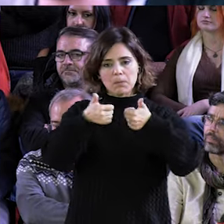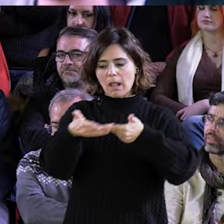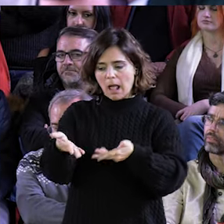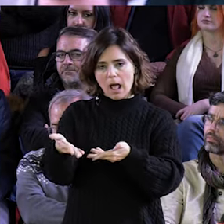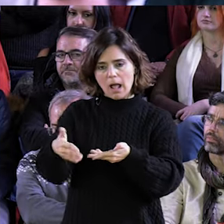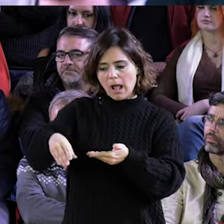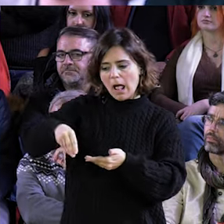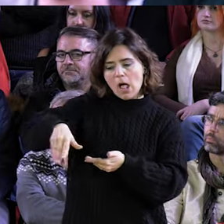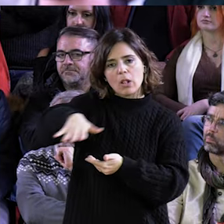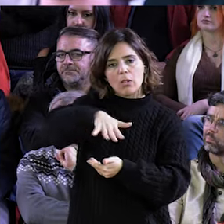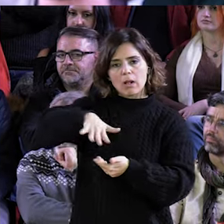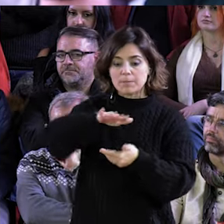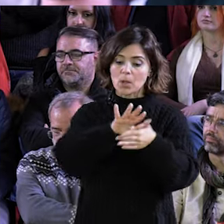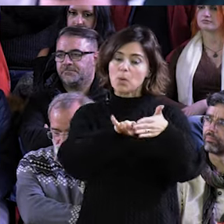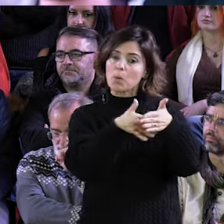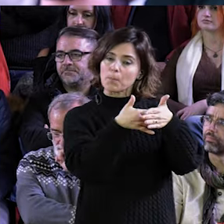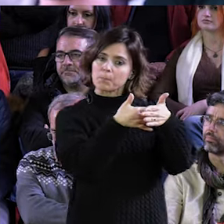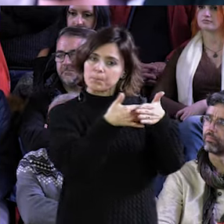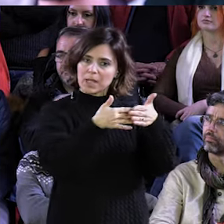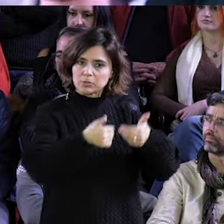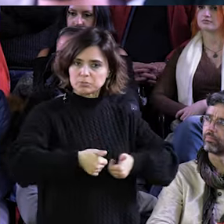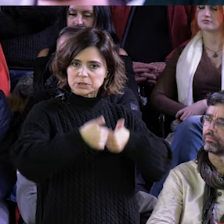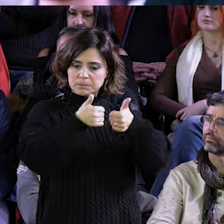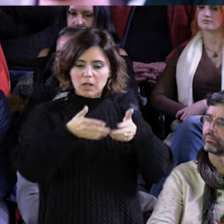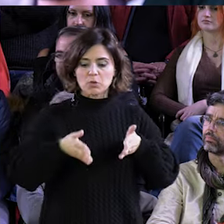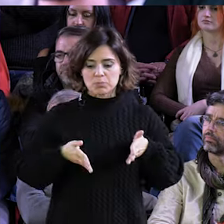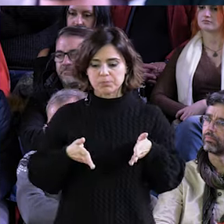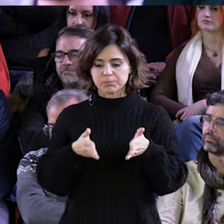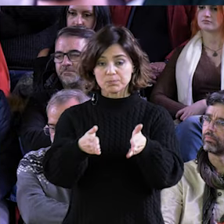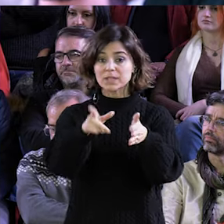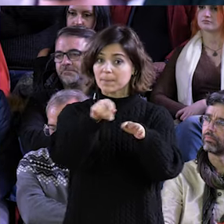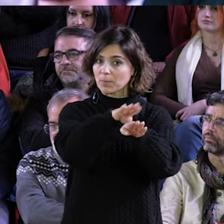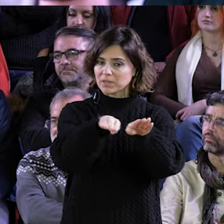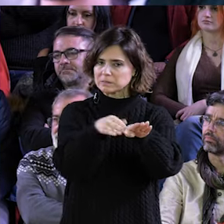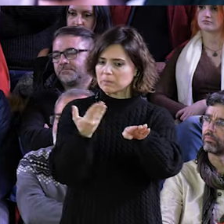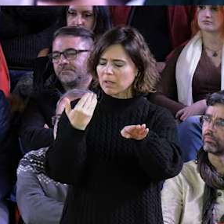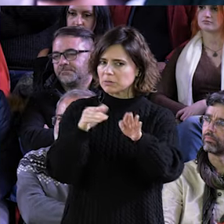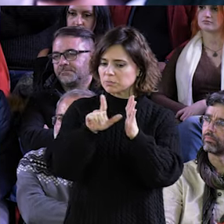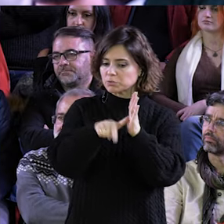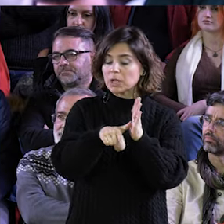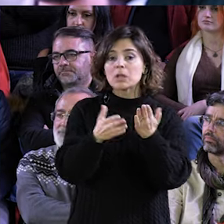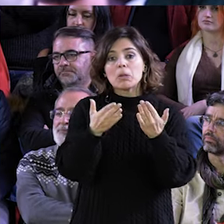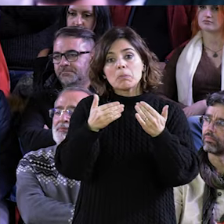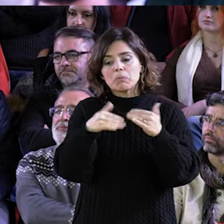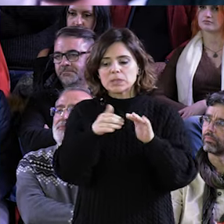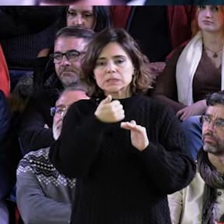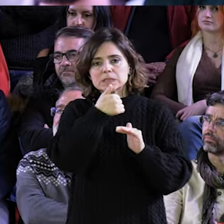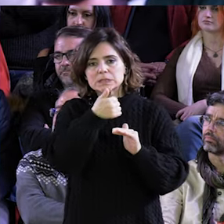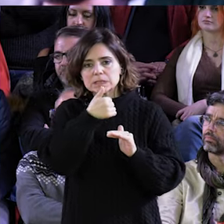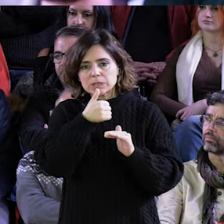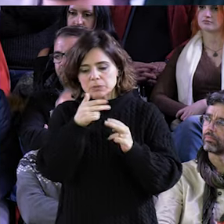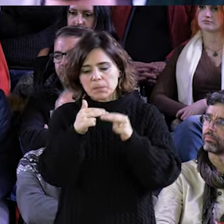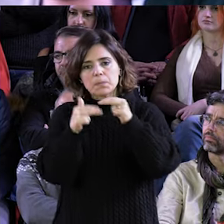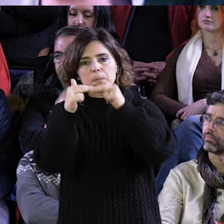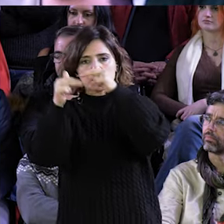no plano municipal como uma via rápida e parque de estacionamento, mas reabilitou-se essa parte da cidade com o